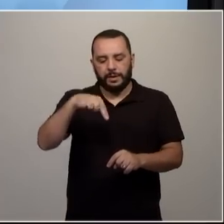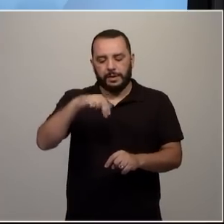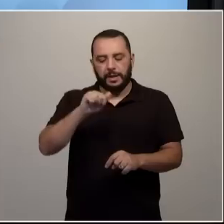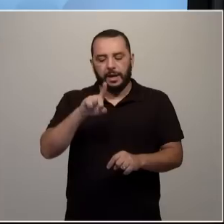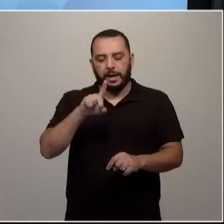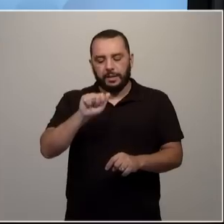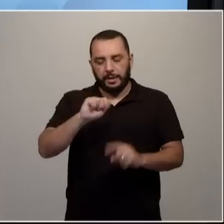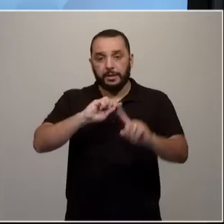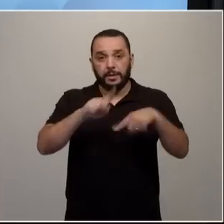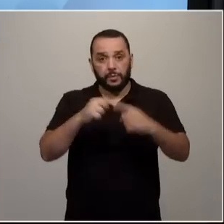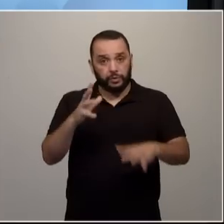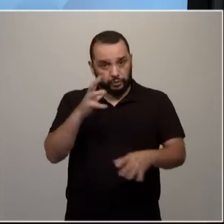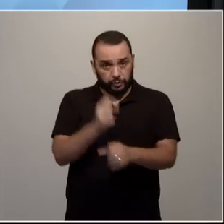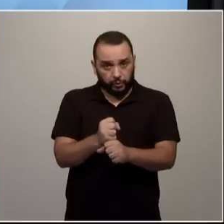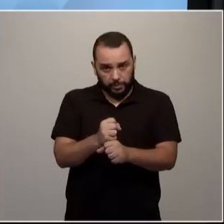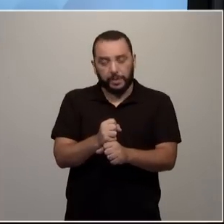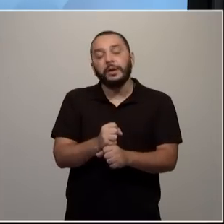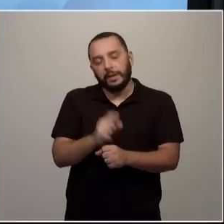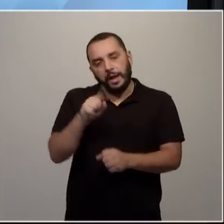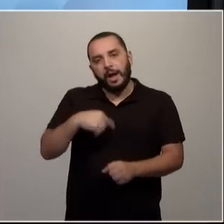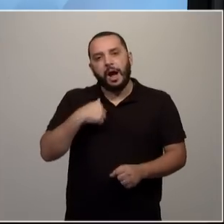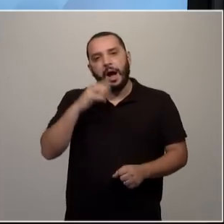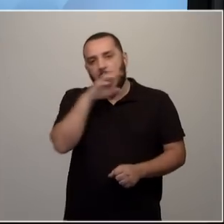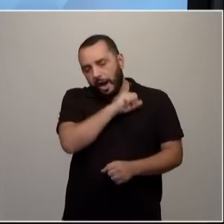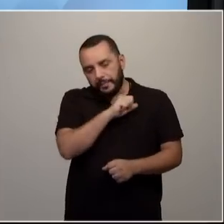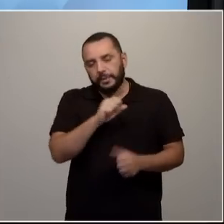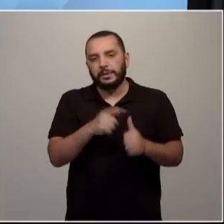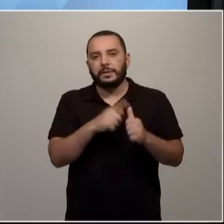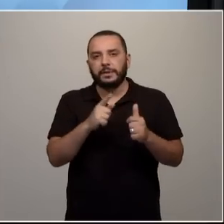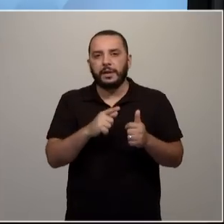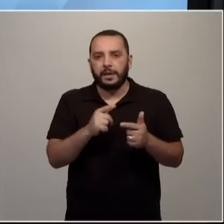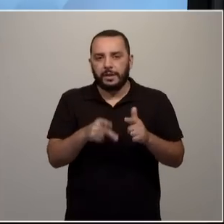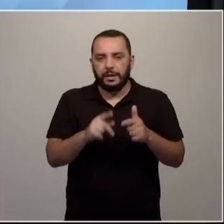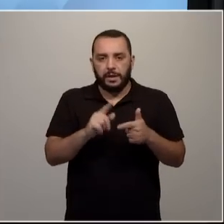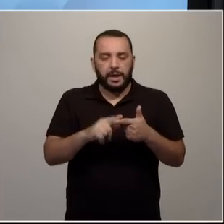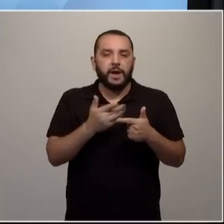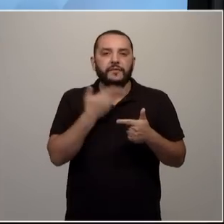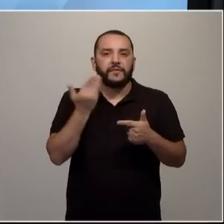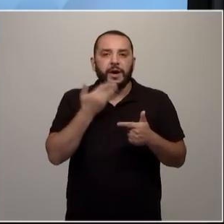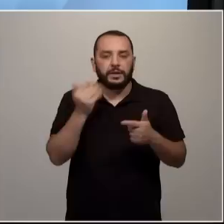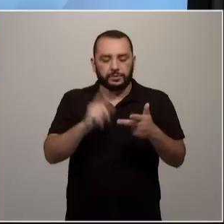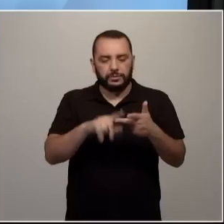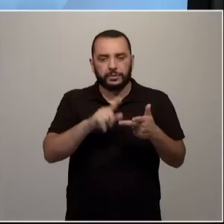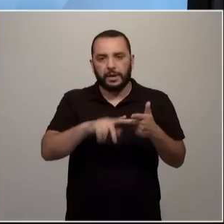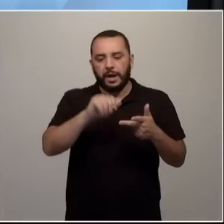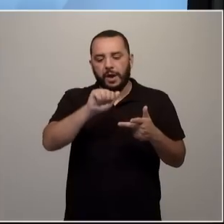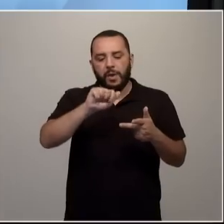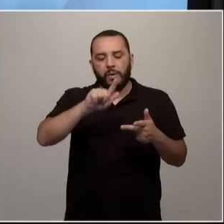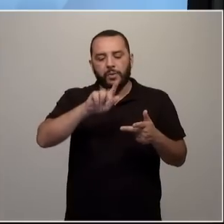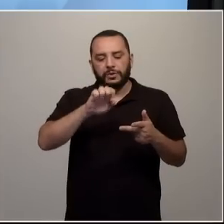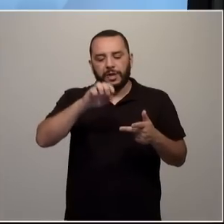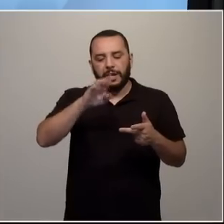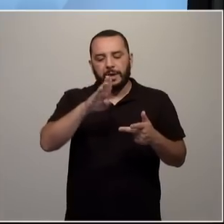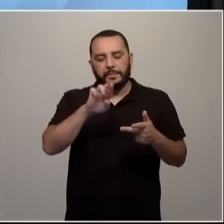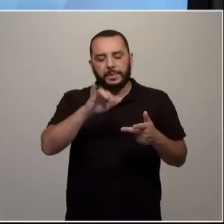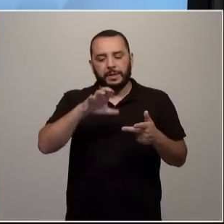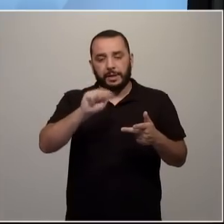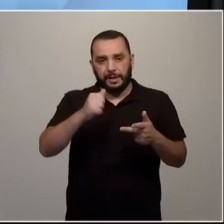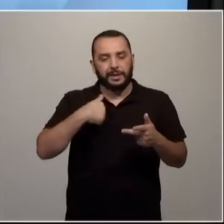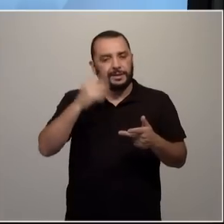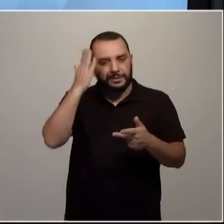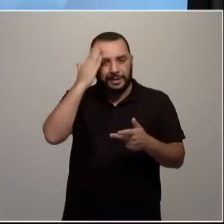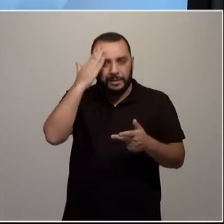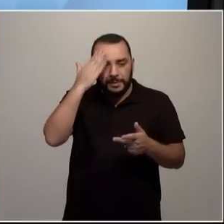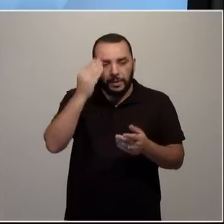super rápida, algébrica, fácil, de saber que dois vetores são perpendiculares. Então, por exemplo,